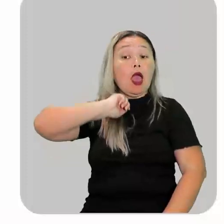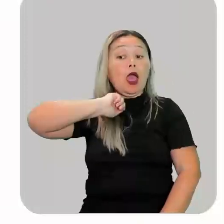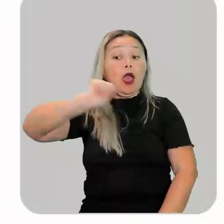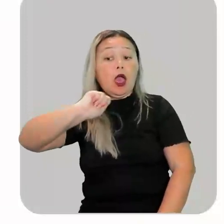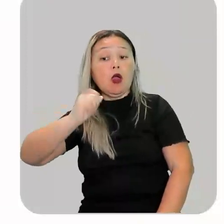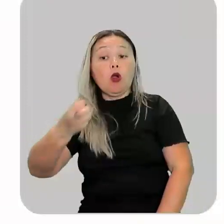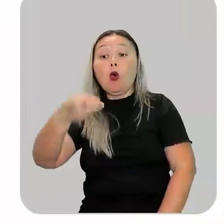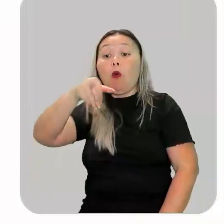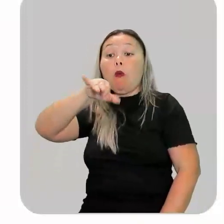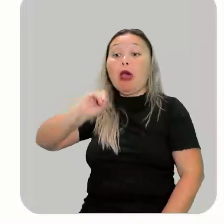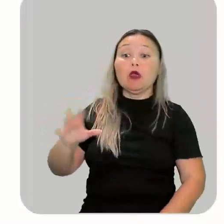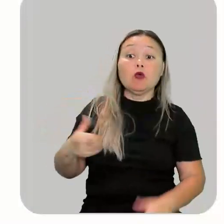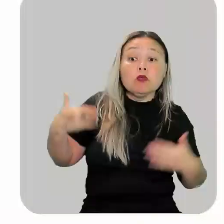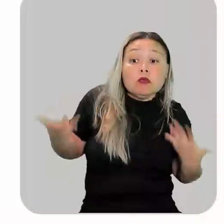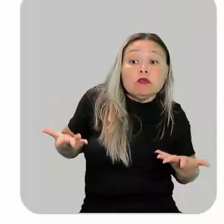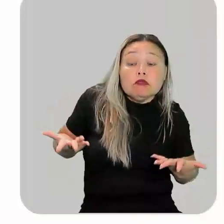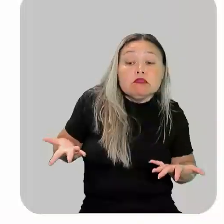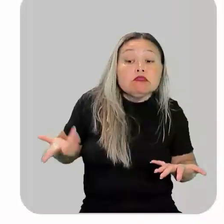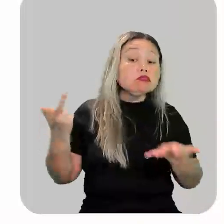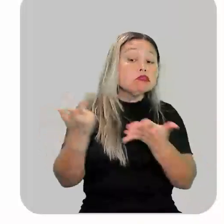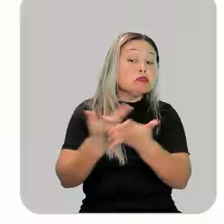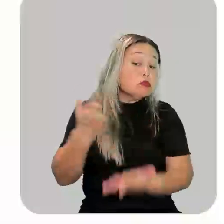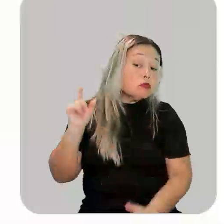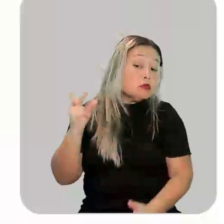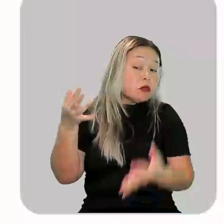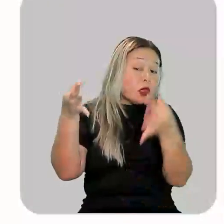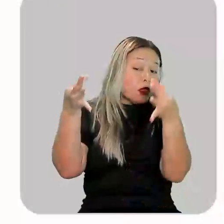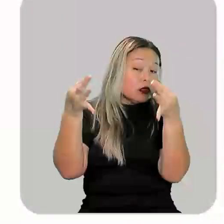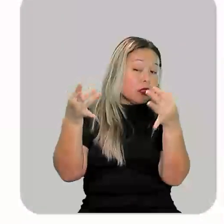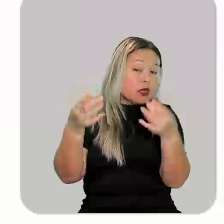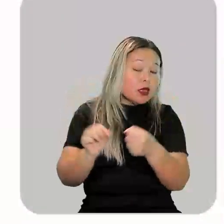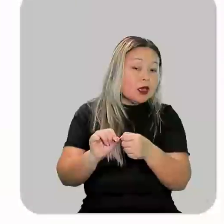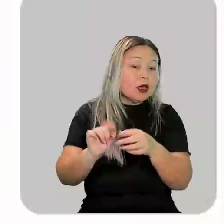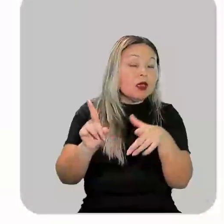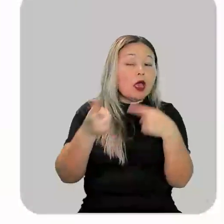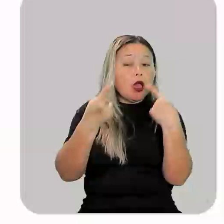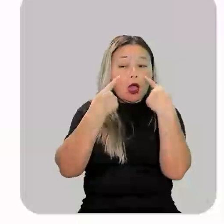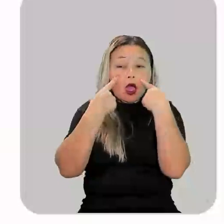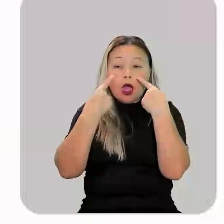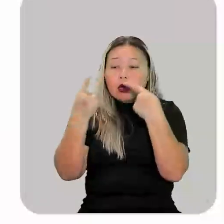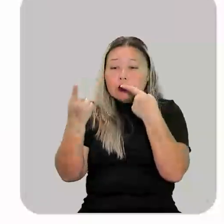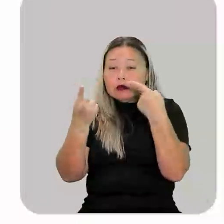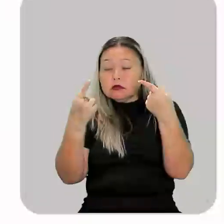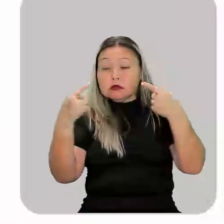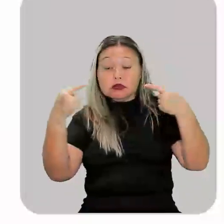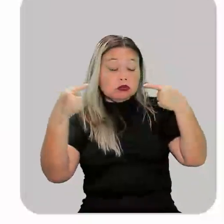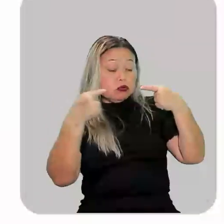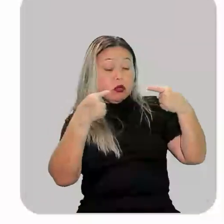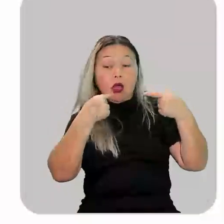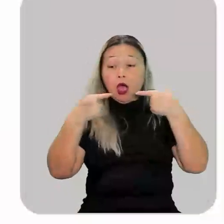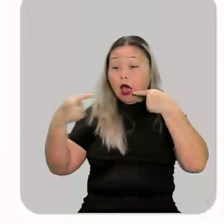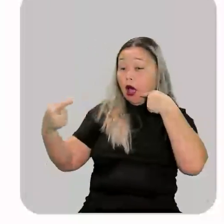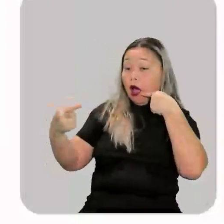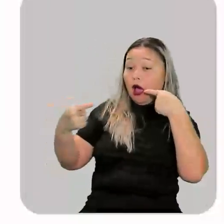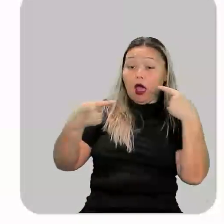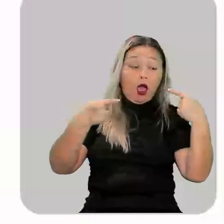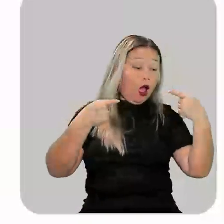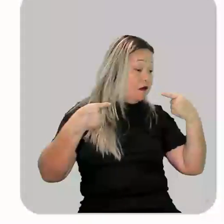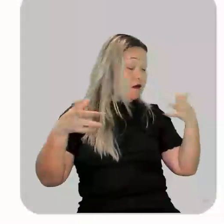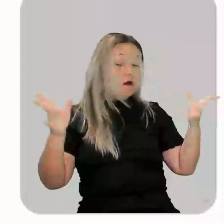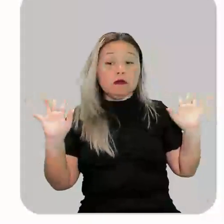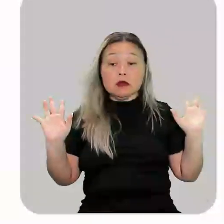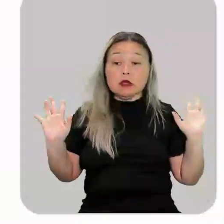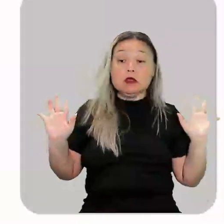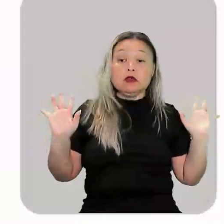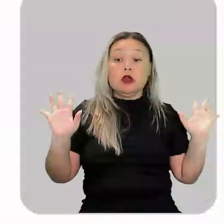Abril? Ou maio? Ah, então aconteceu esse detalhe aí, né? Teve esse desentendimento ali De